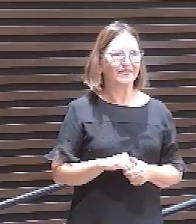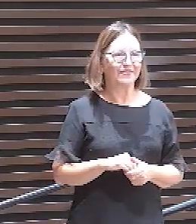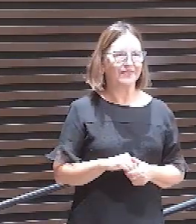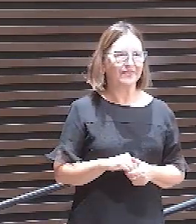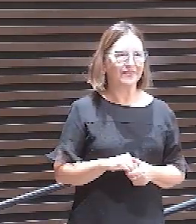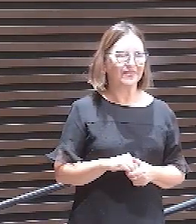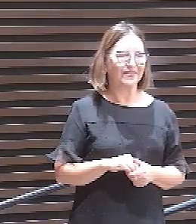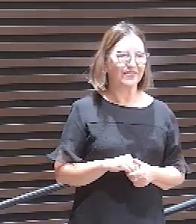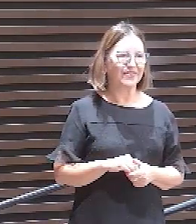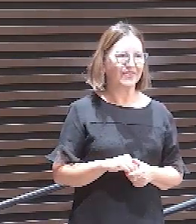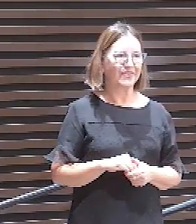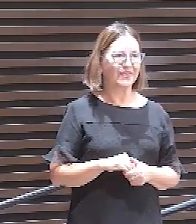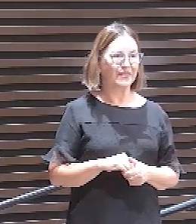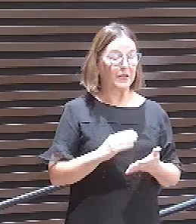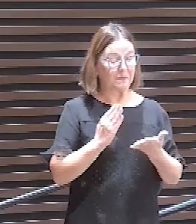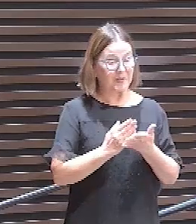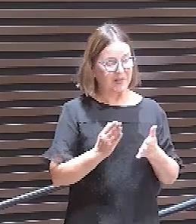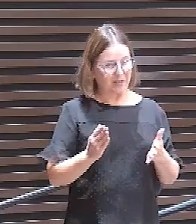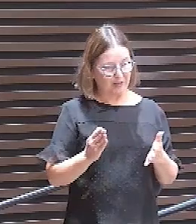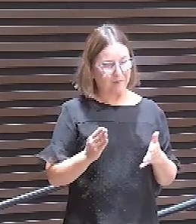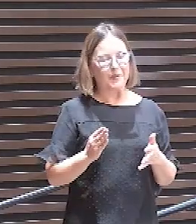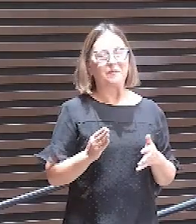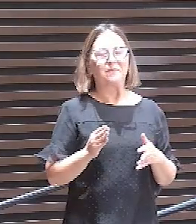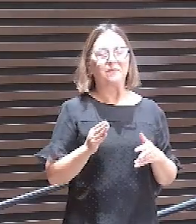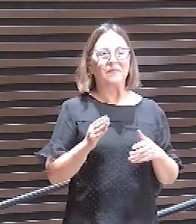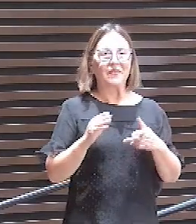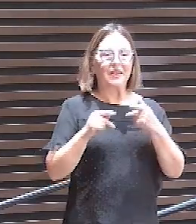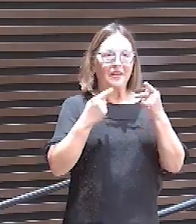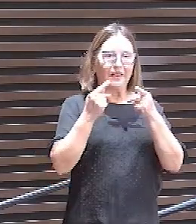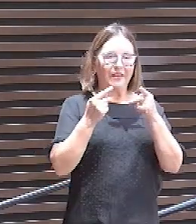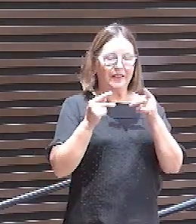Então eu termino dizendo o seguinte: a primeira